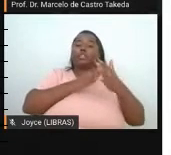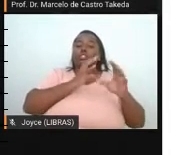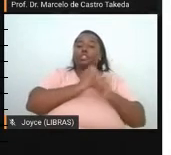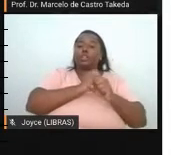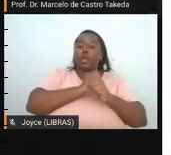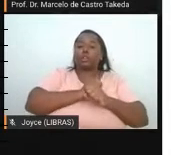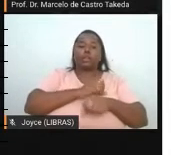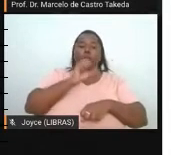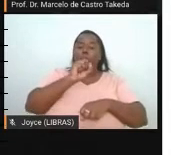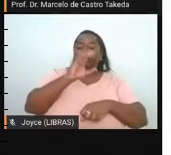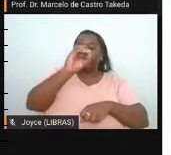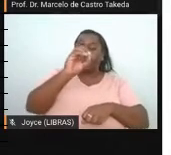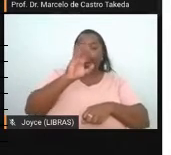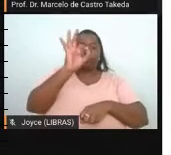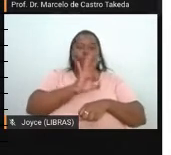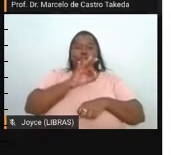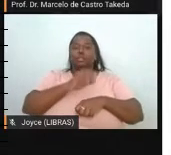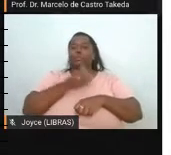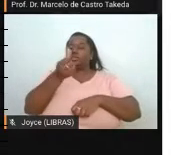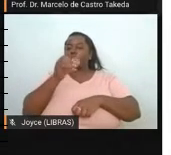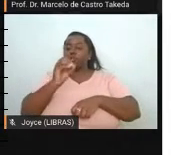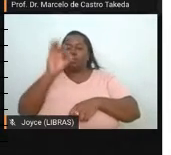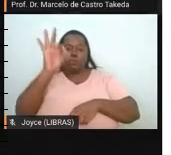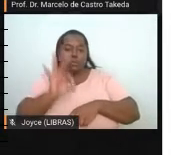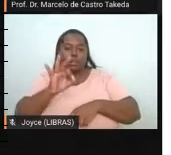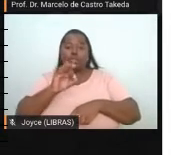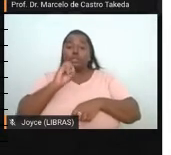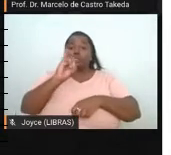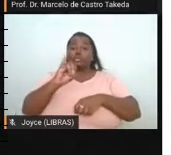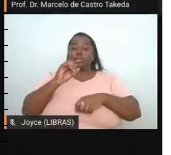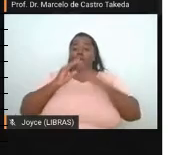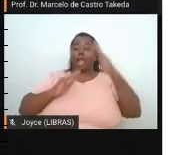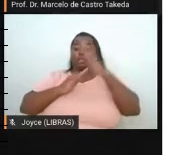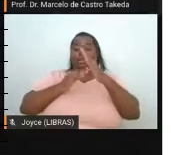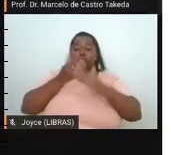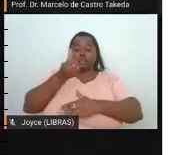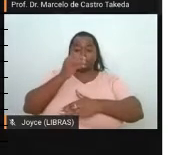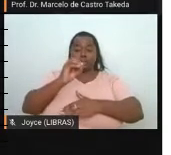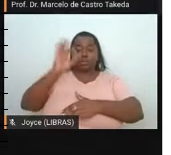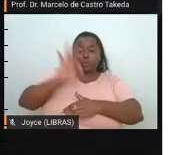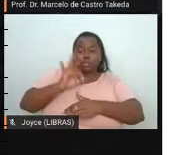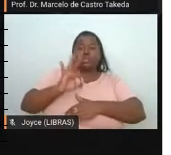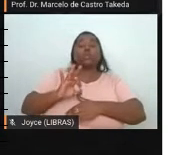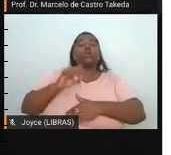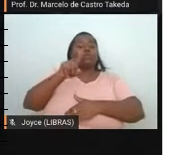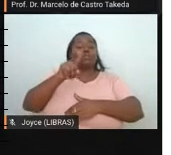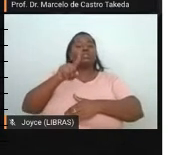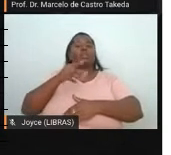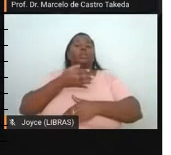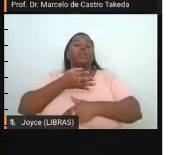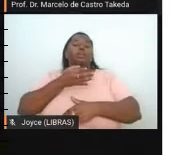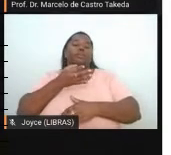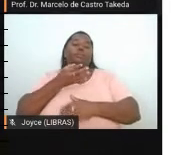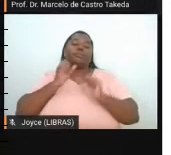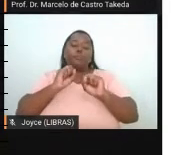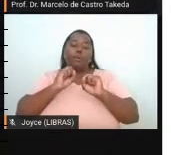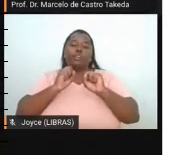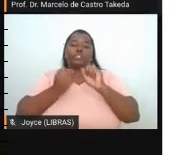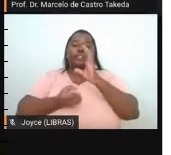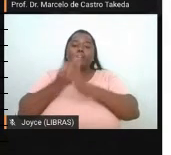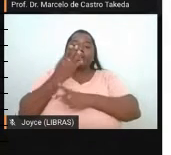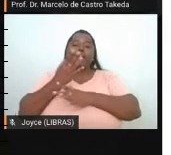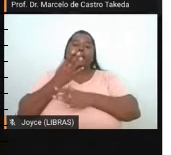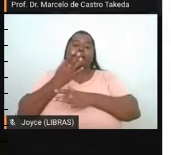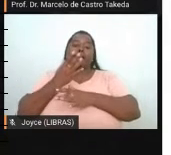80%, 60%. Quem atingiu até 60%, você recomenda que seja